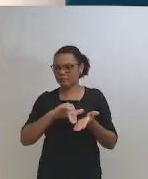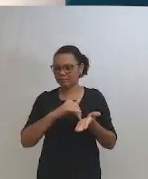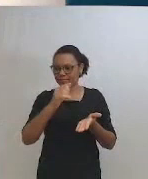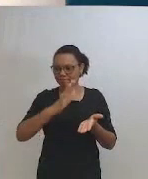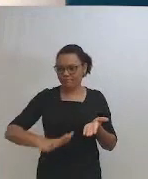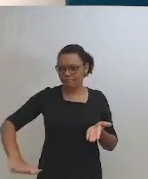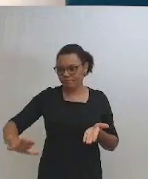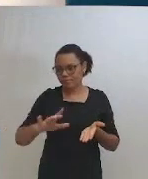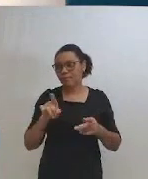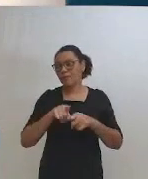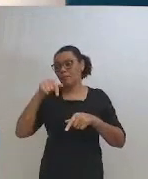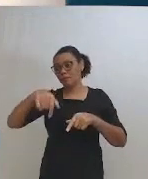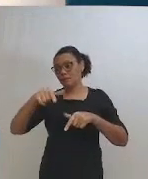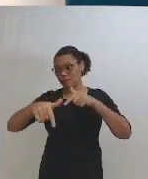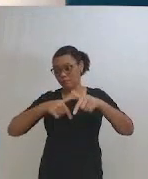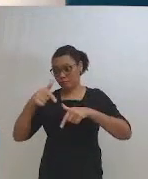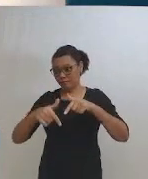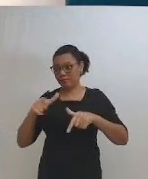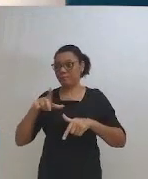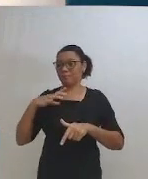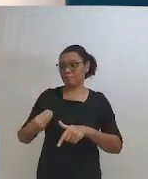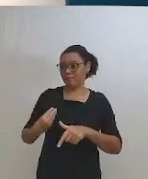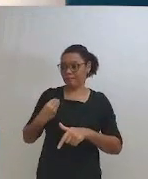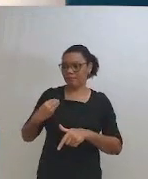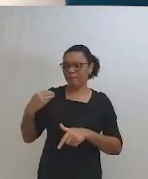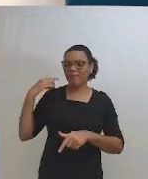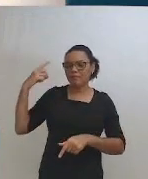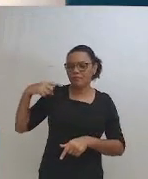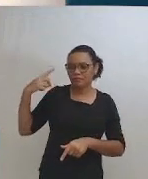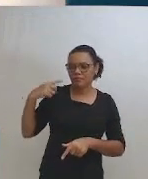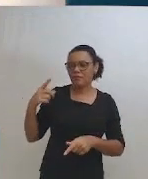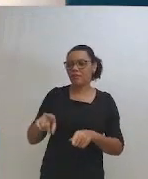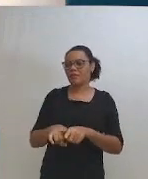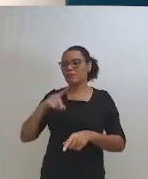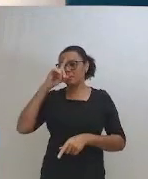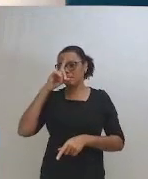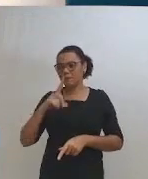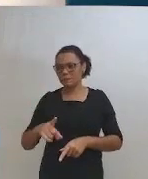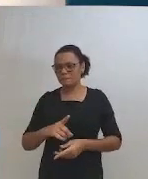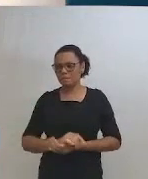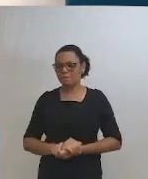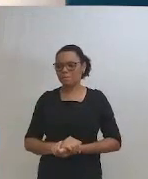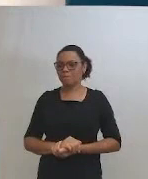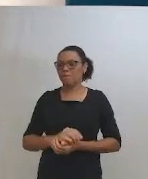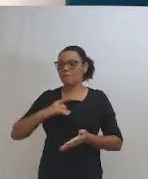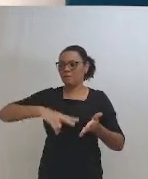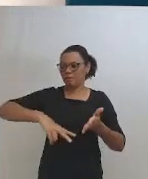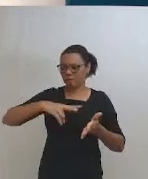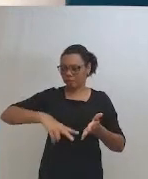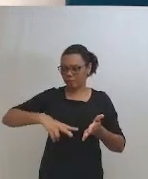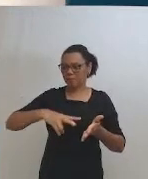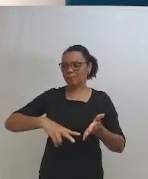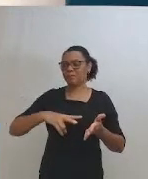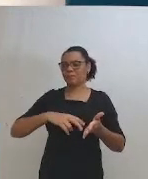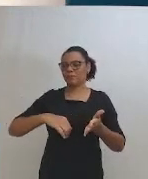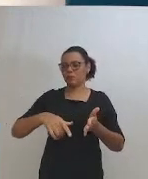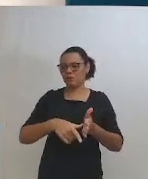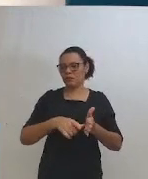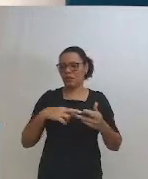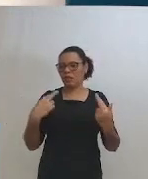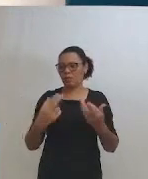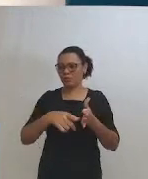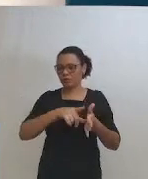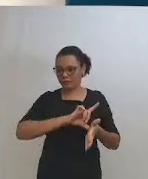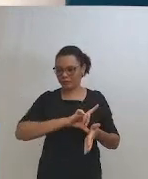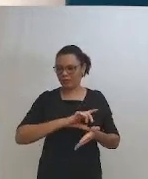advogados presentes, e determino a leitura da ata da sessão antecedente. Ata